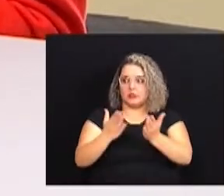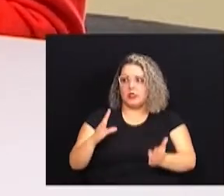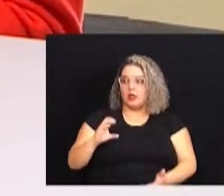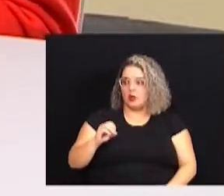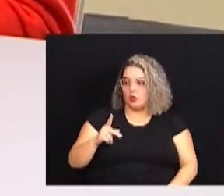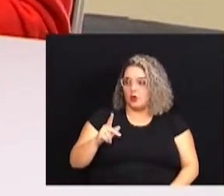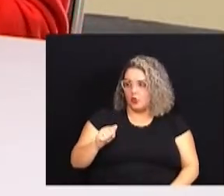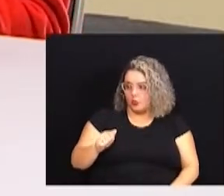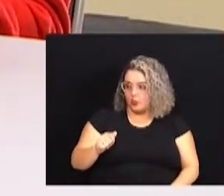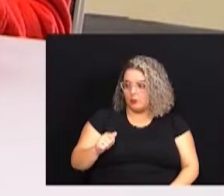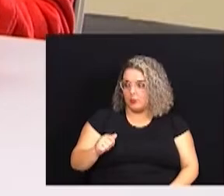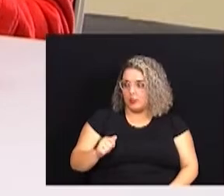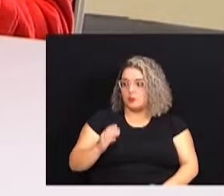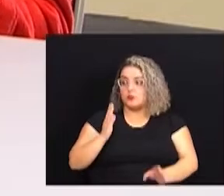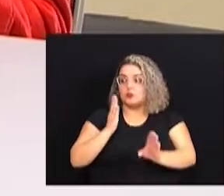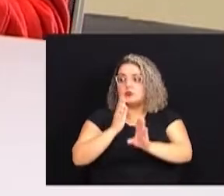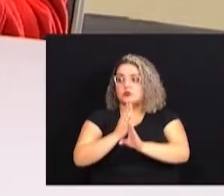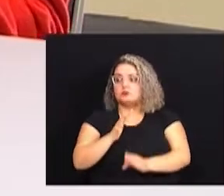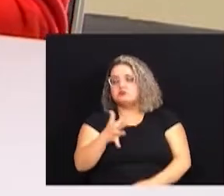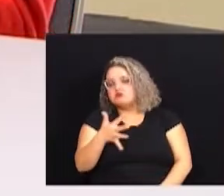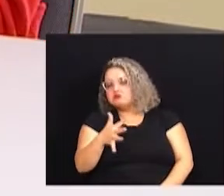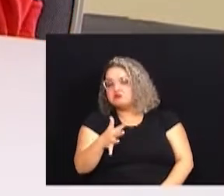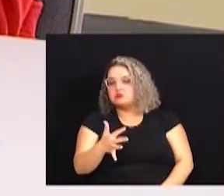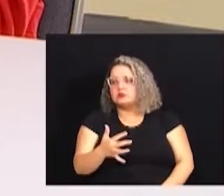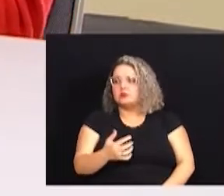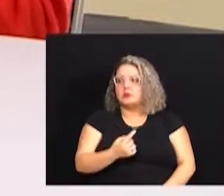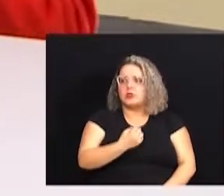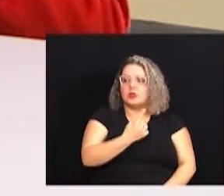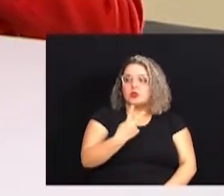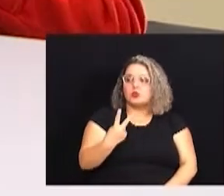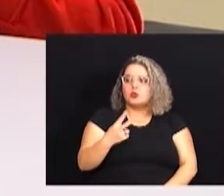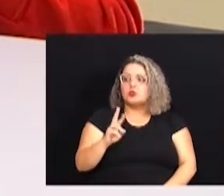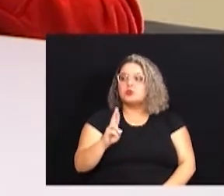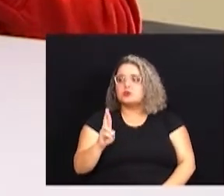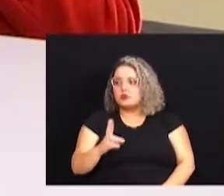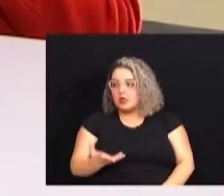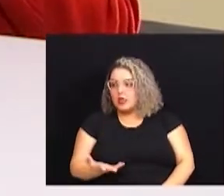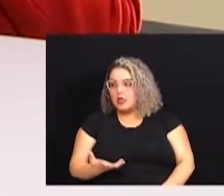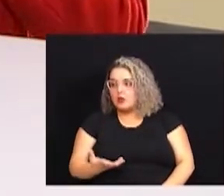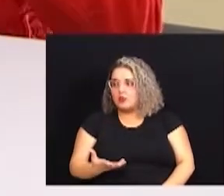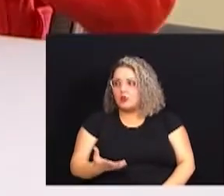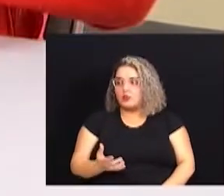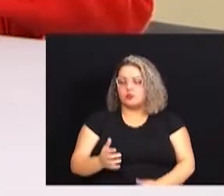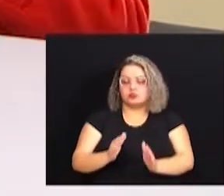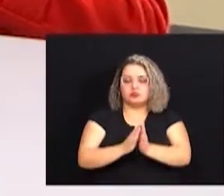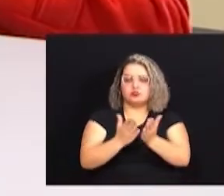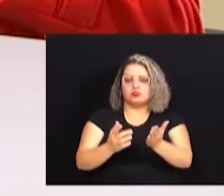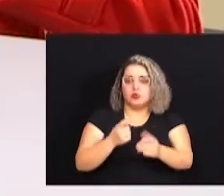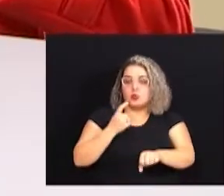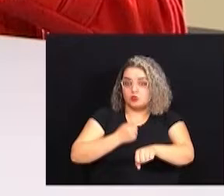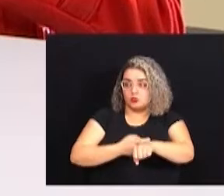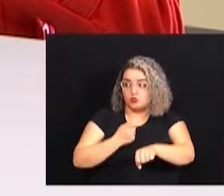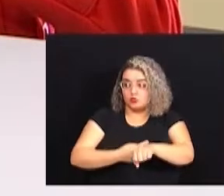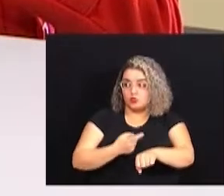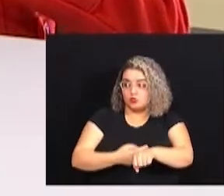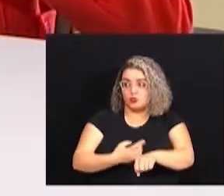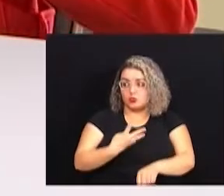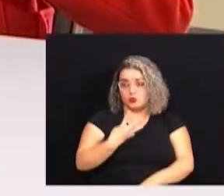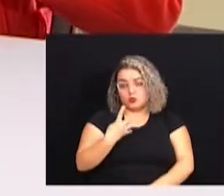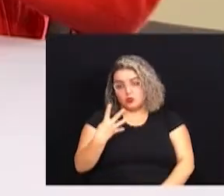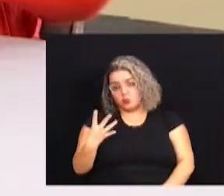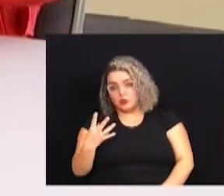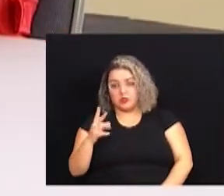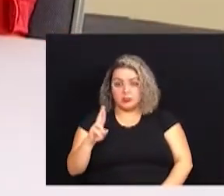aqui da Copa, você acha por mais ou menos R$12. O de capa dura, você acha